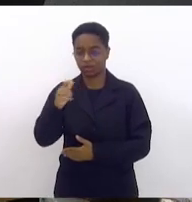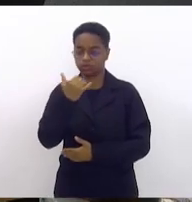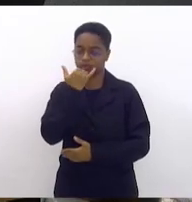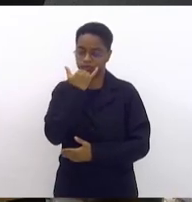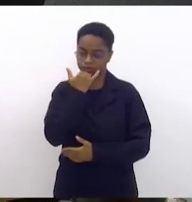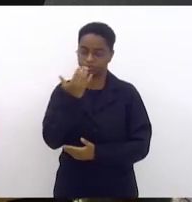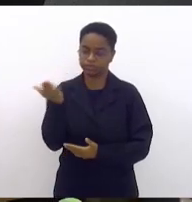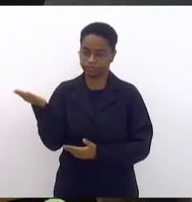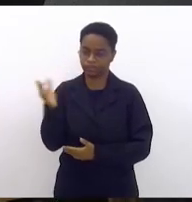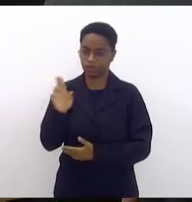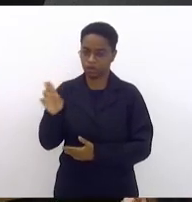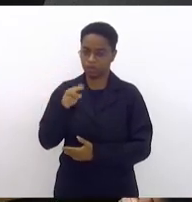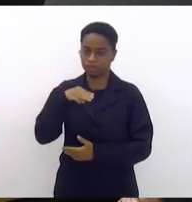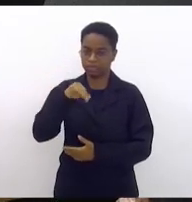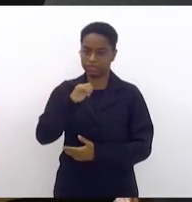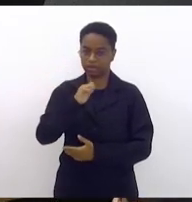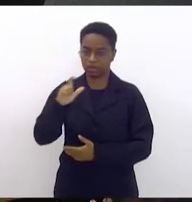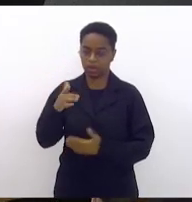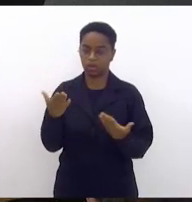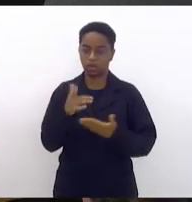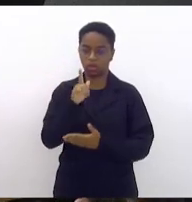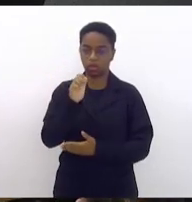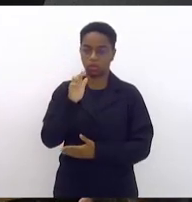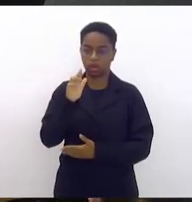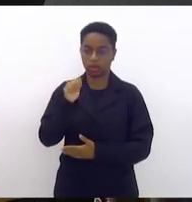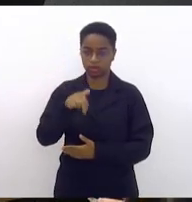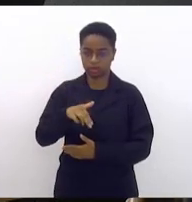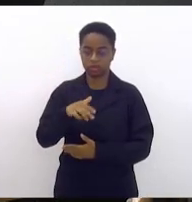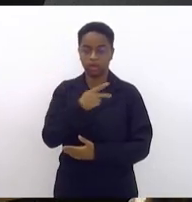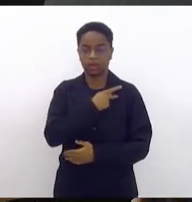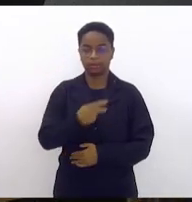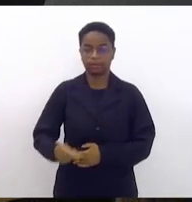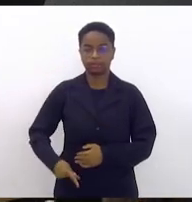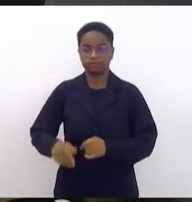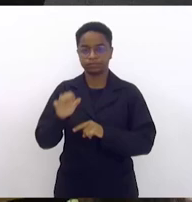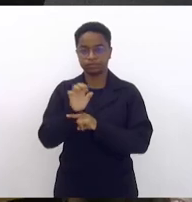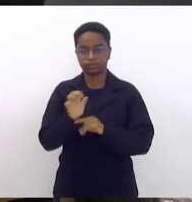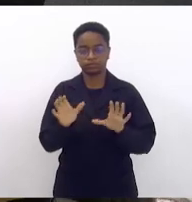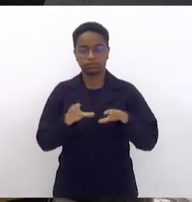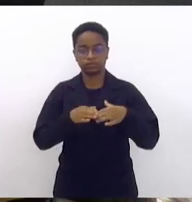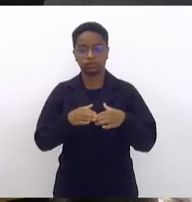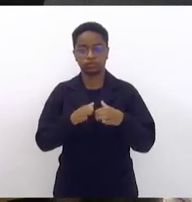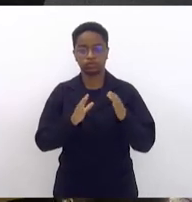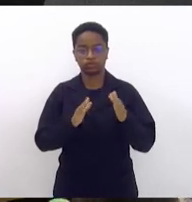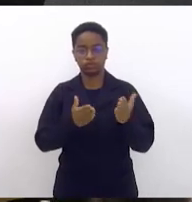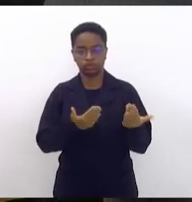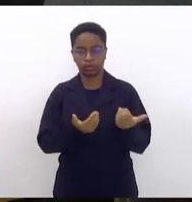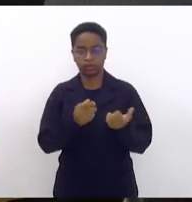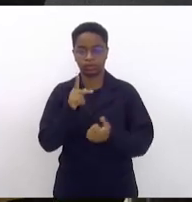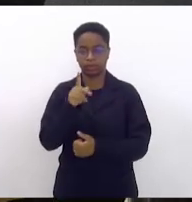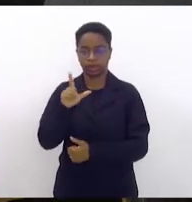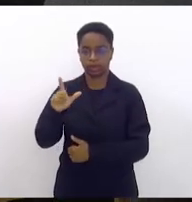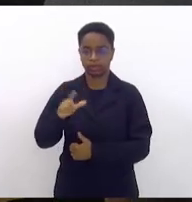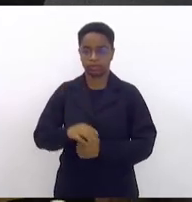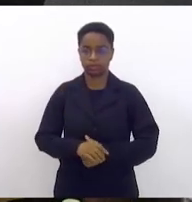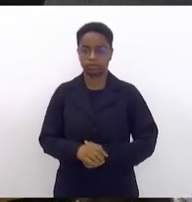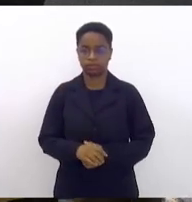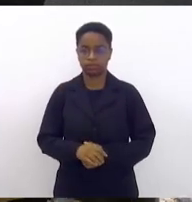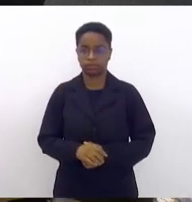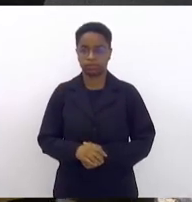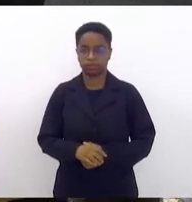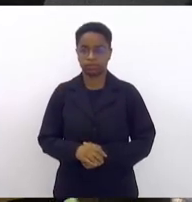o Misael Luan Lenon Presidente estadual da juventude do pl com a palavra Luan por